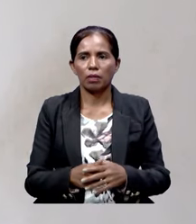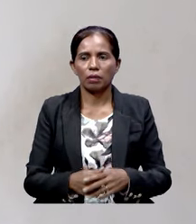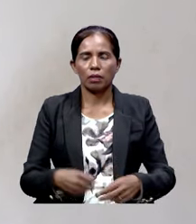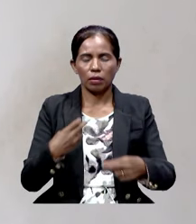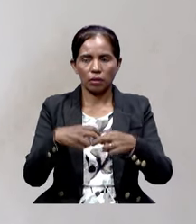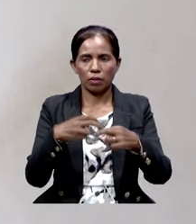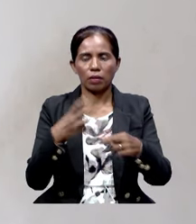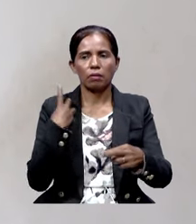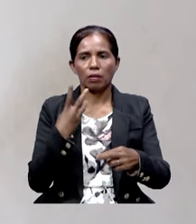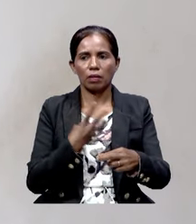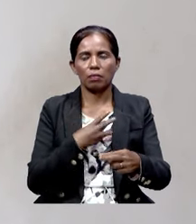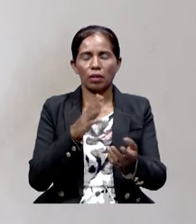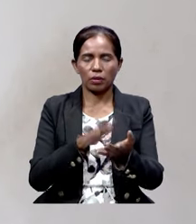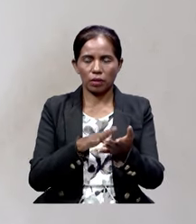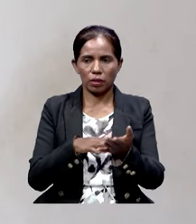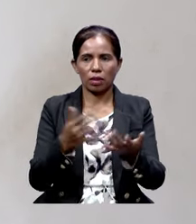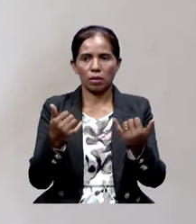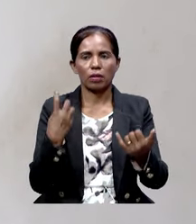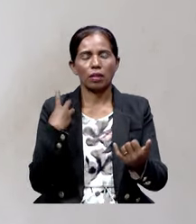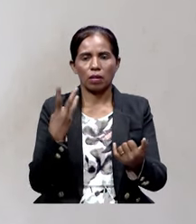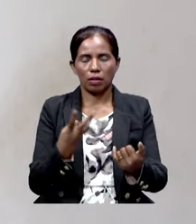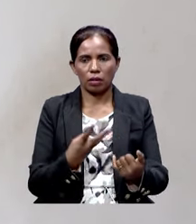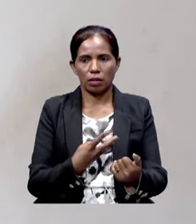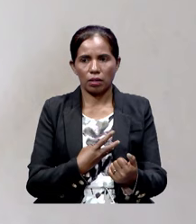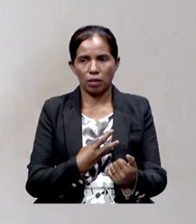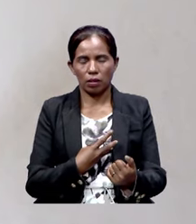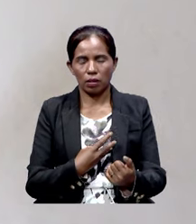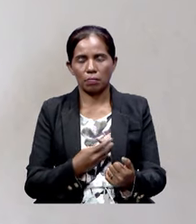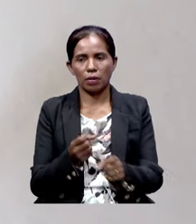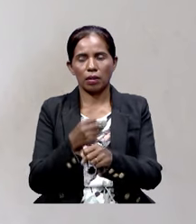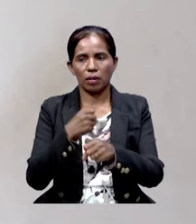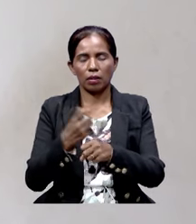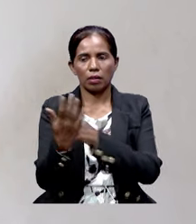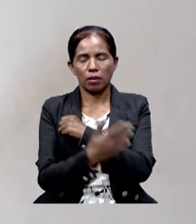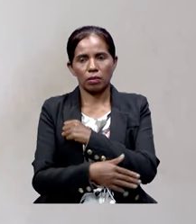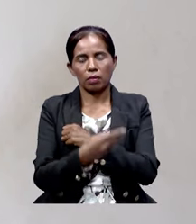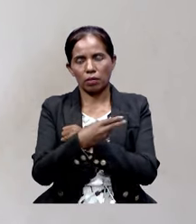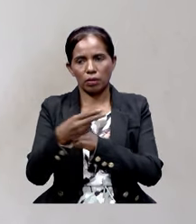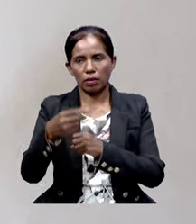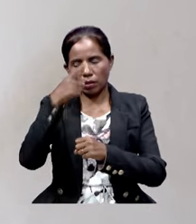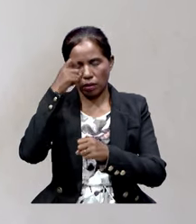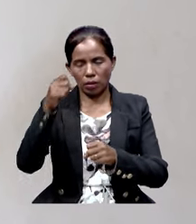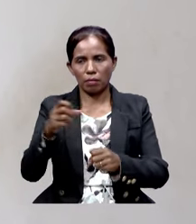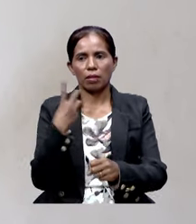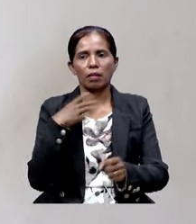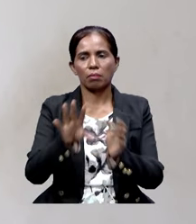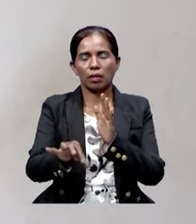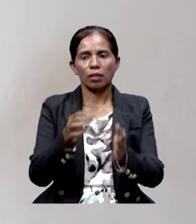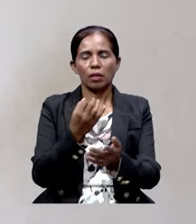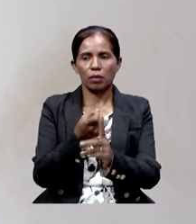ba amin ini ya studu nebe mak daudau ne abi frekuente hala iha ra Indonesia. Tamba bol studu nebe mak kami hetan